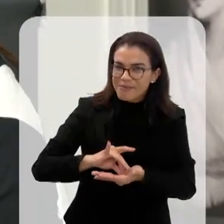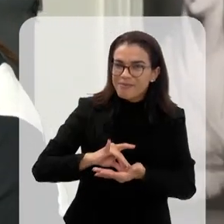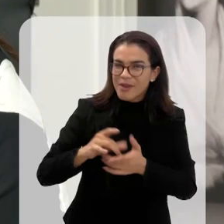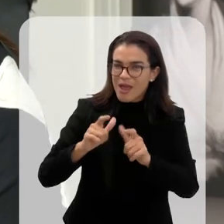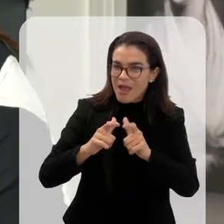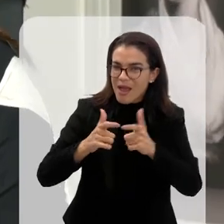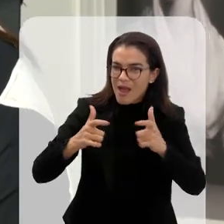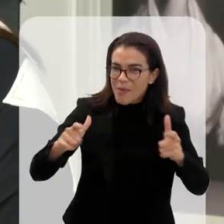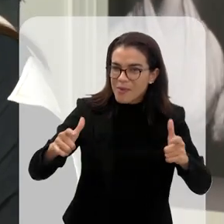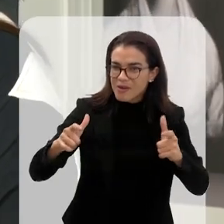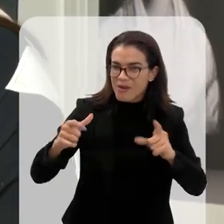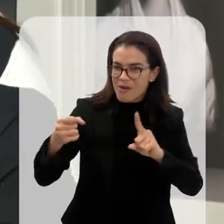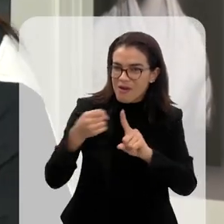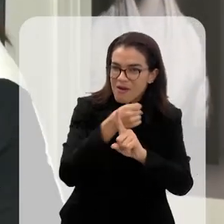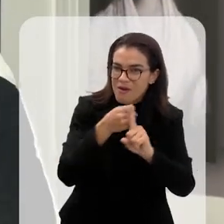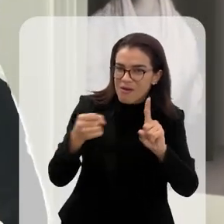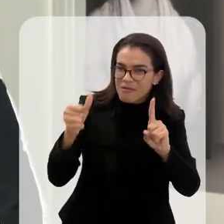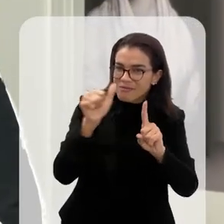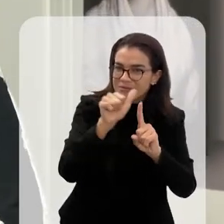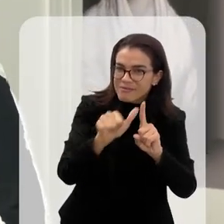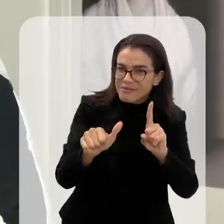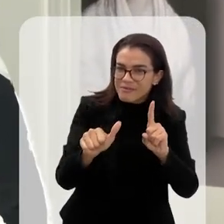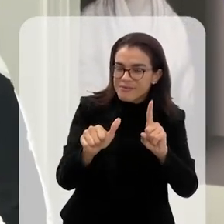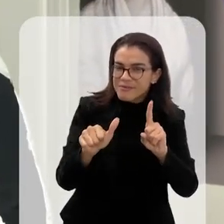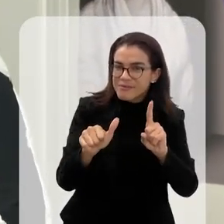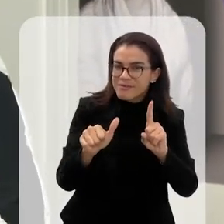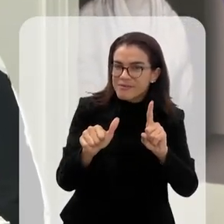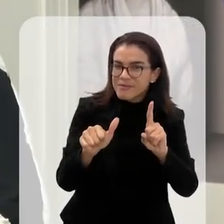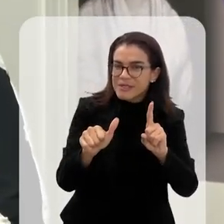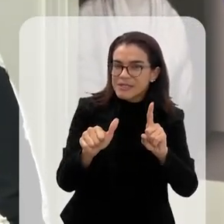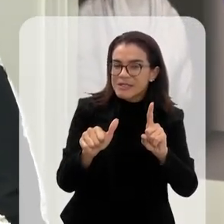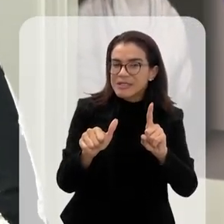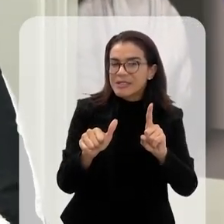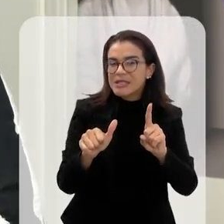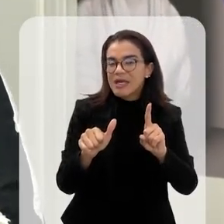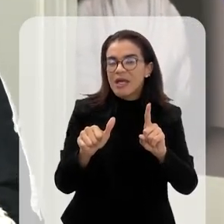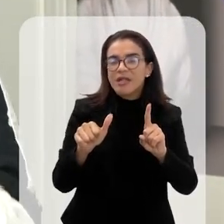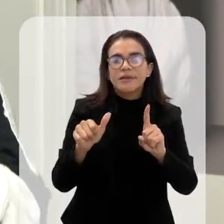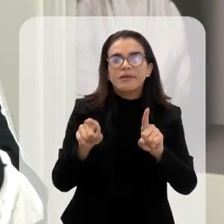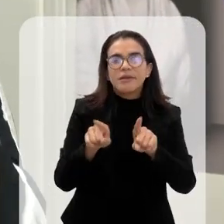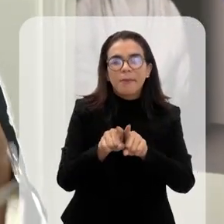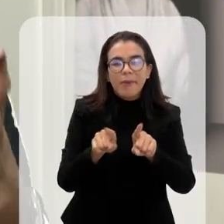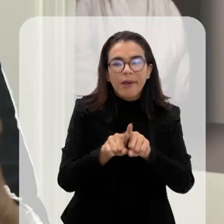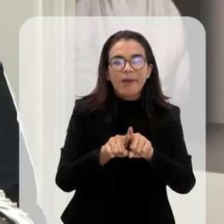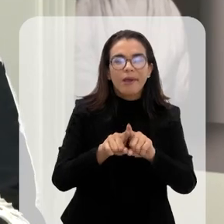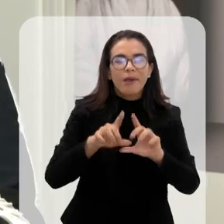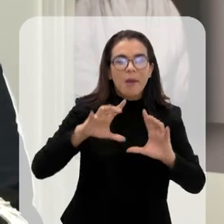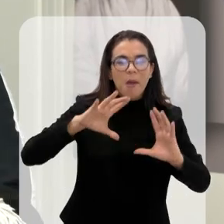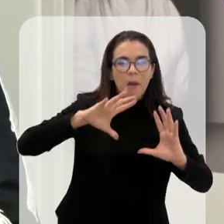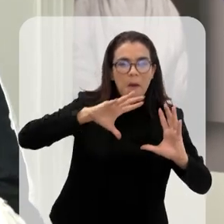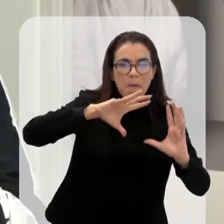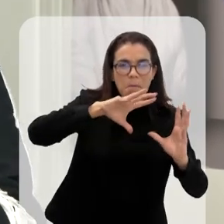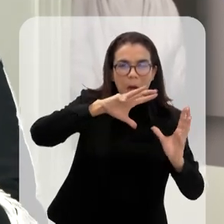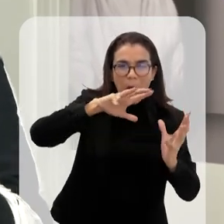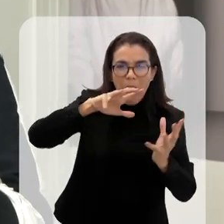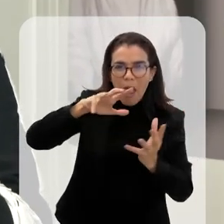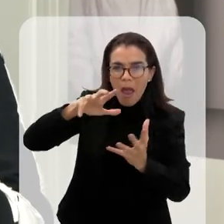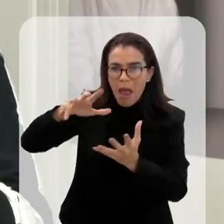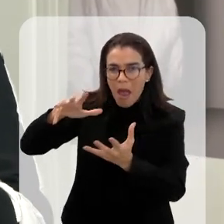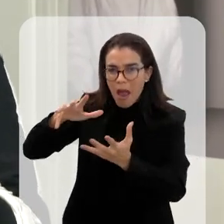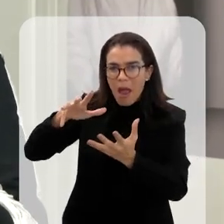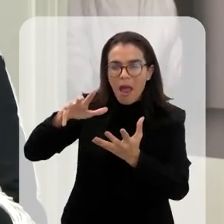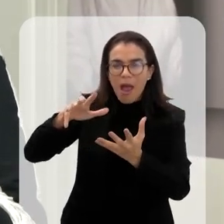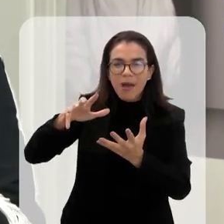Realmente aumentou o número de agressões a mulheres? Ou a globalização tornou